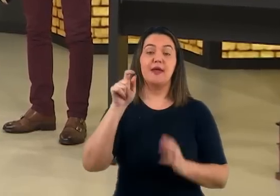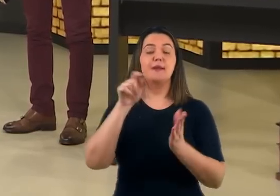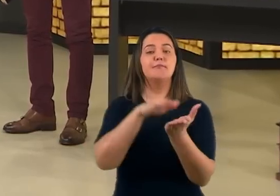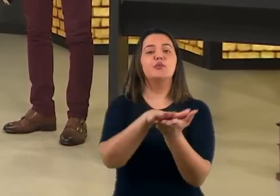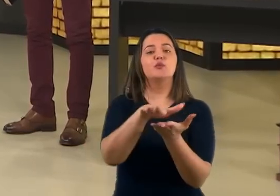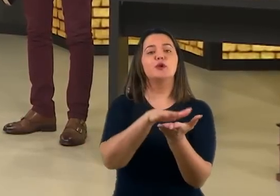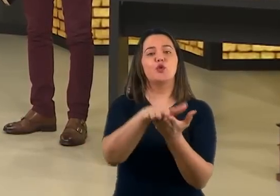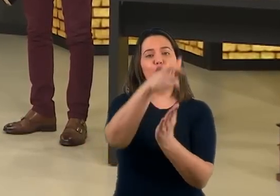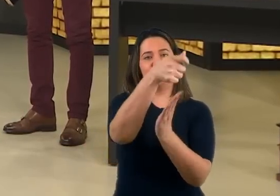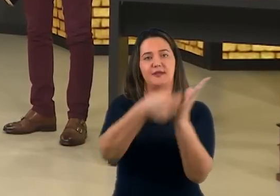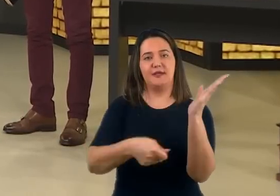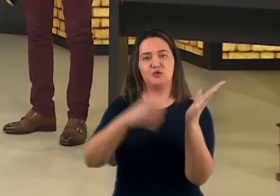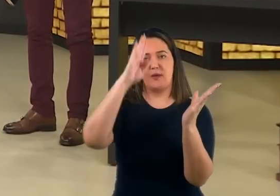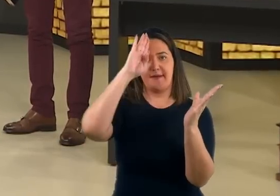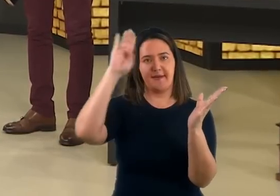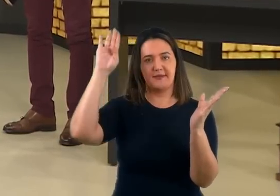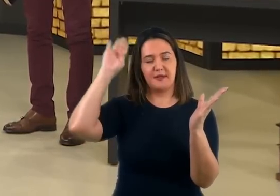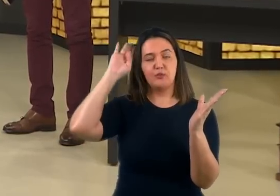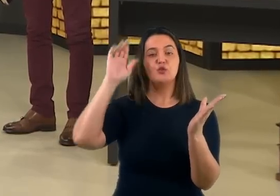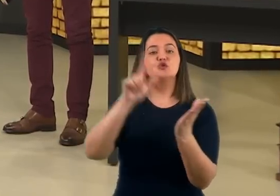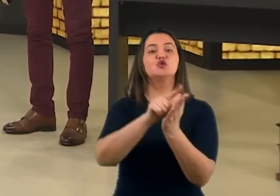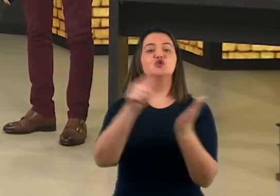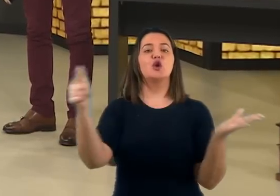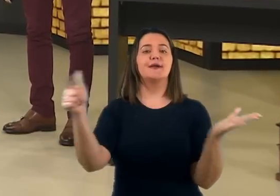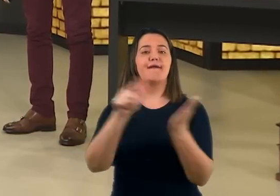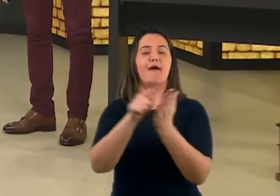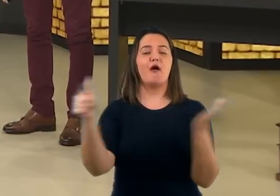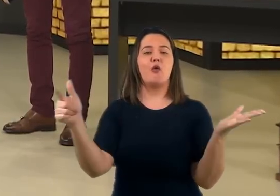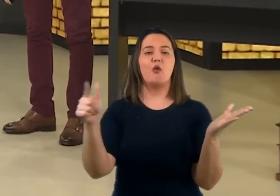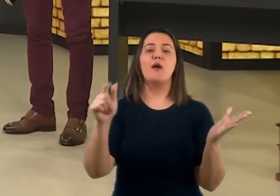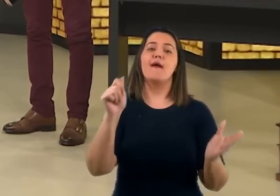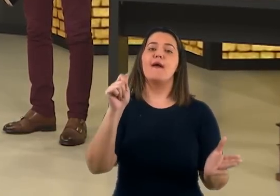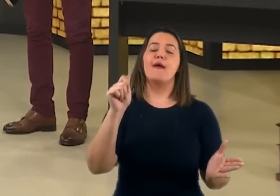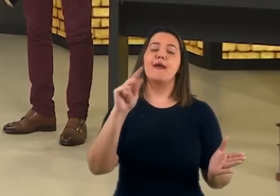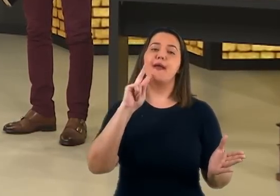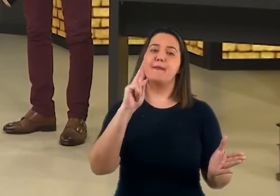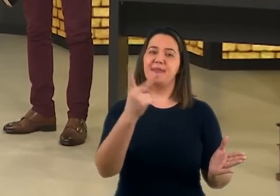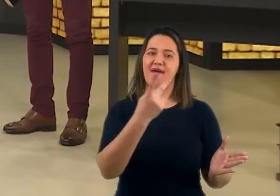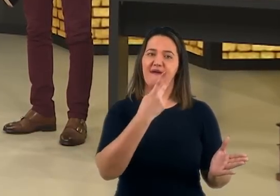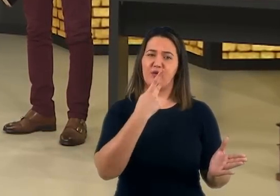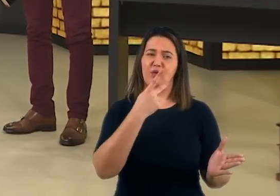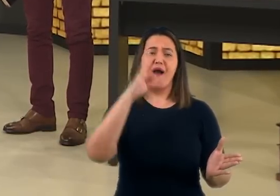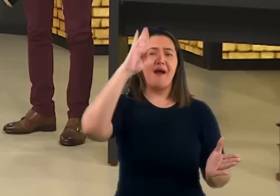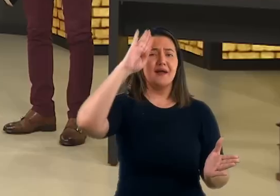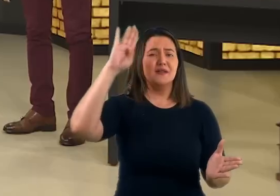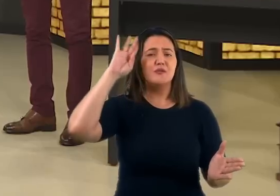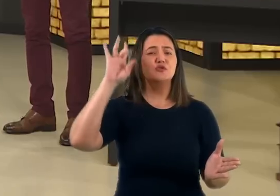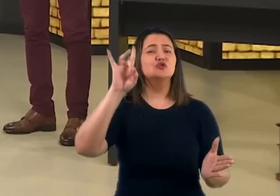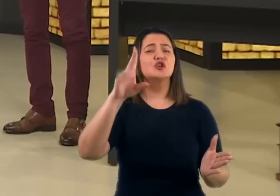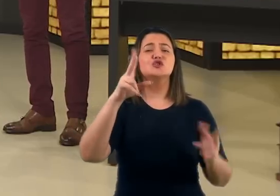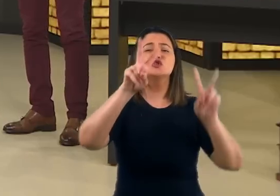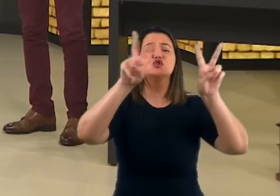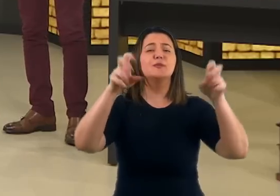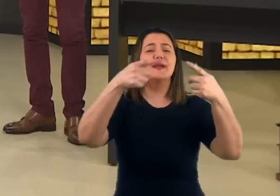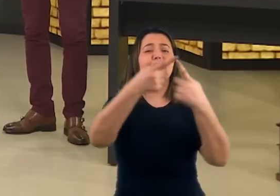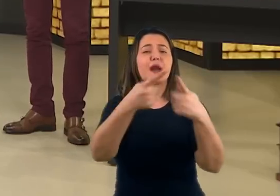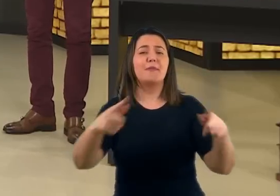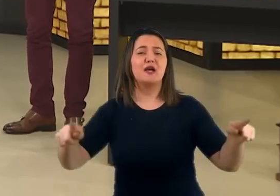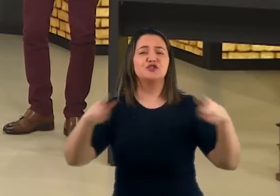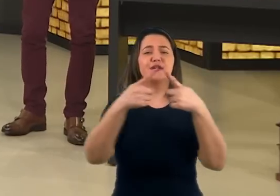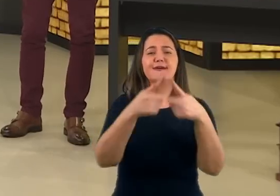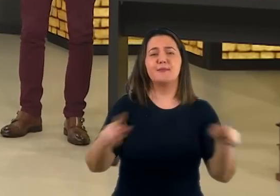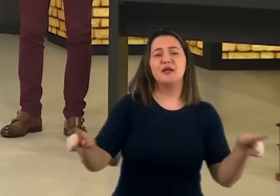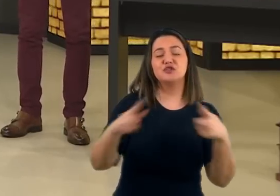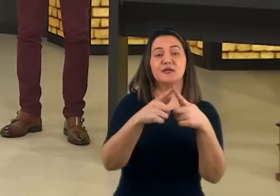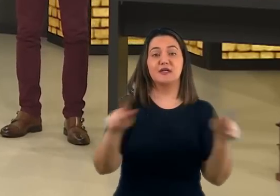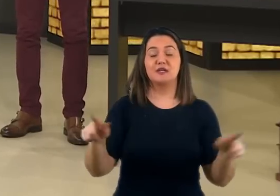acadêmico no Jornal Hebraico, uma revista acadêmica que trata apenas de questões gramaticais. E ele concluiu que